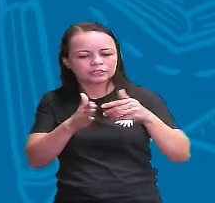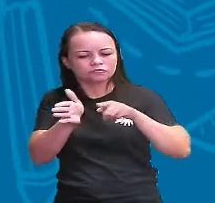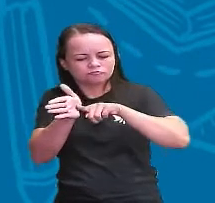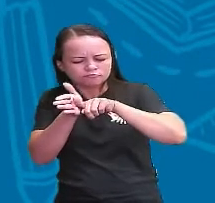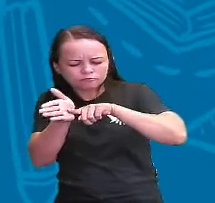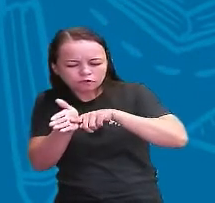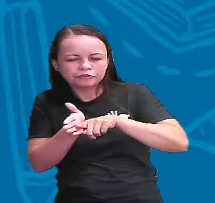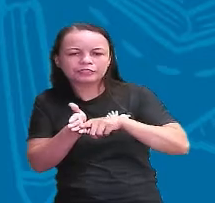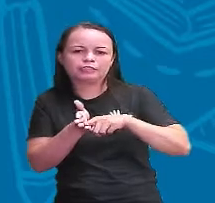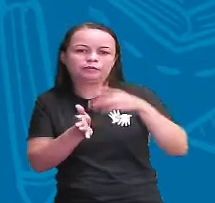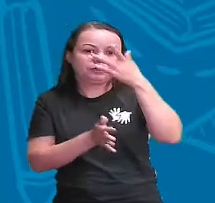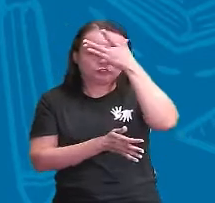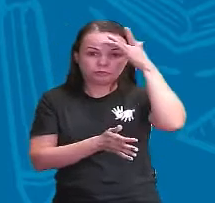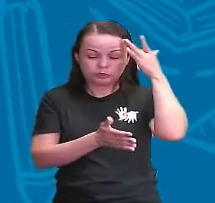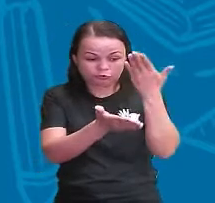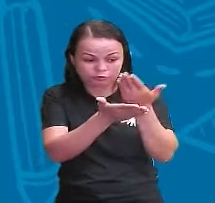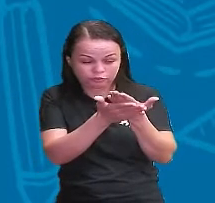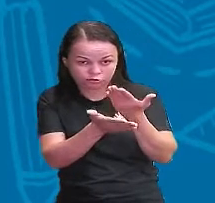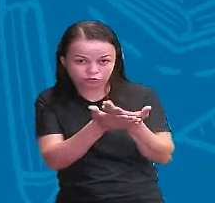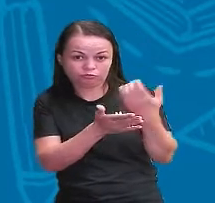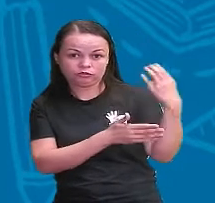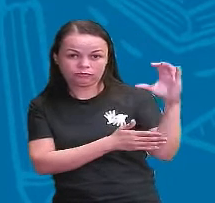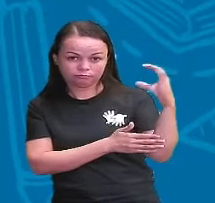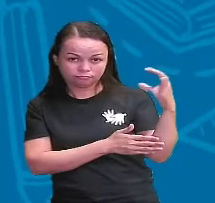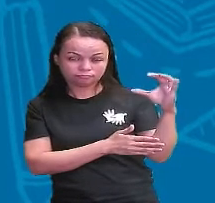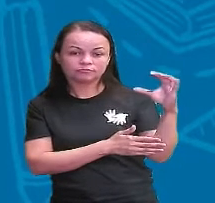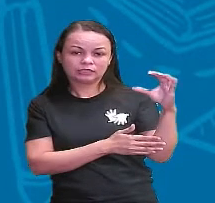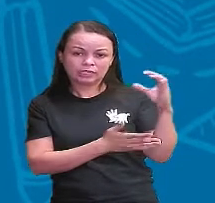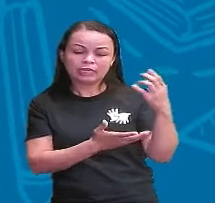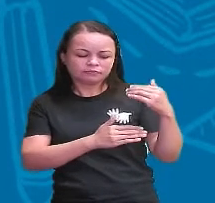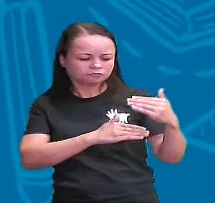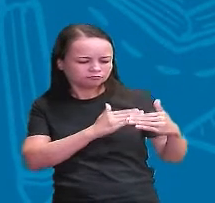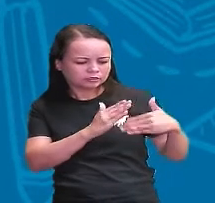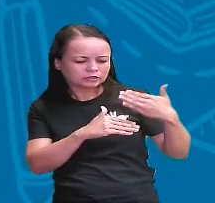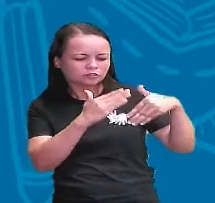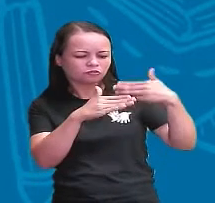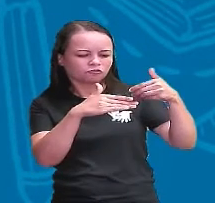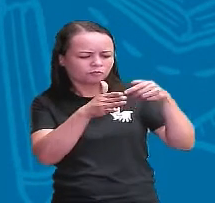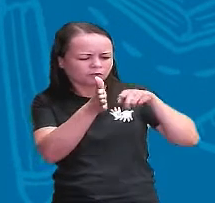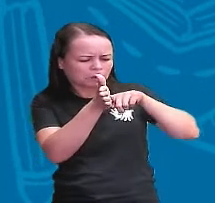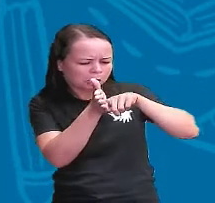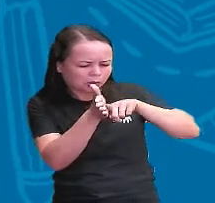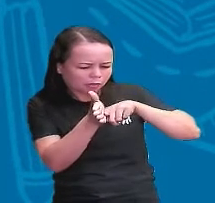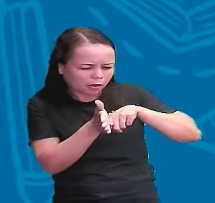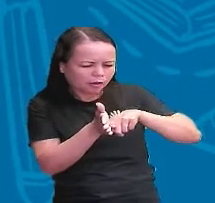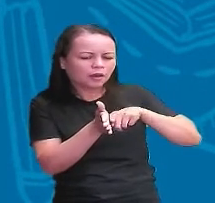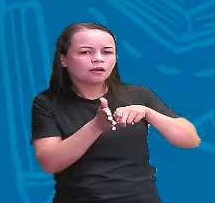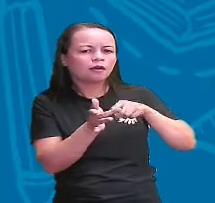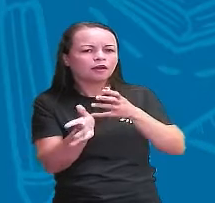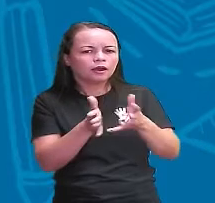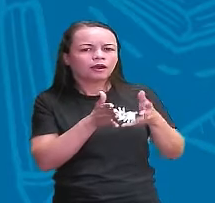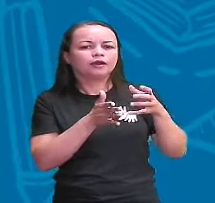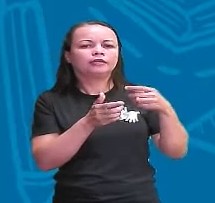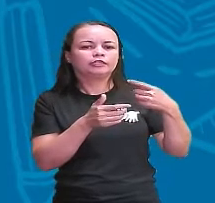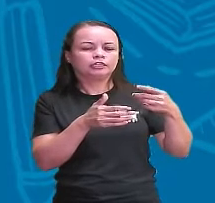pelas pessoas que estudam ciência, que foi possível o desenvolvimento da vacina que